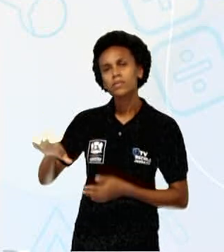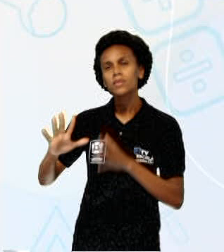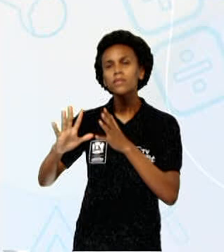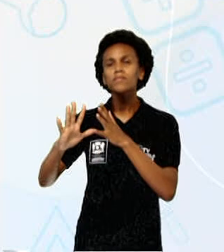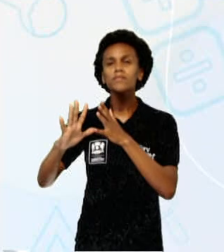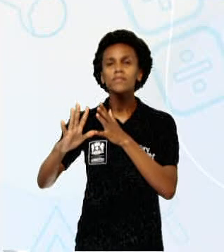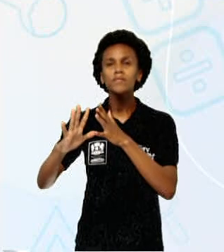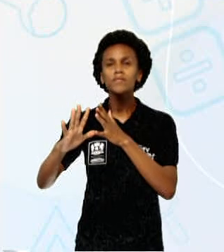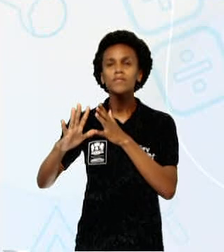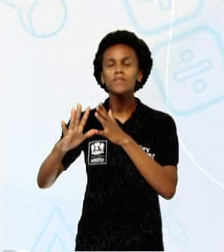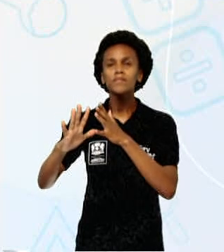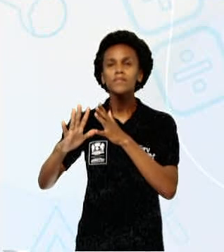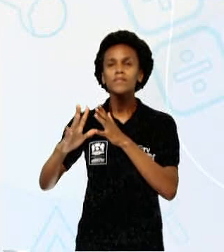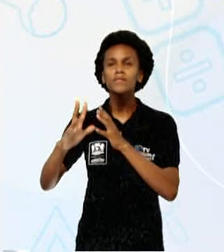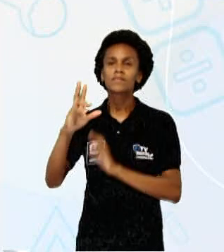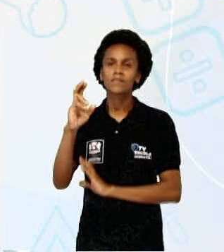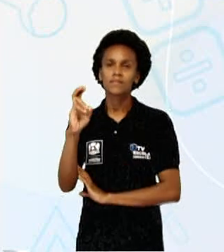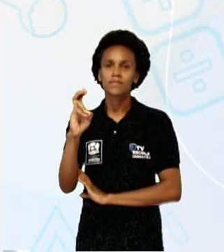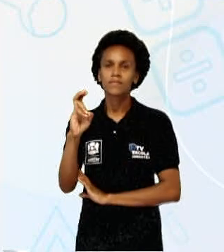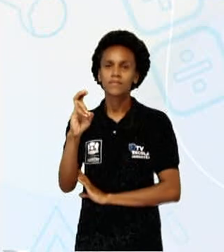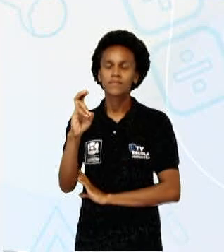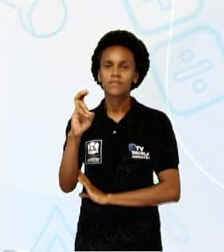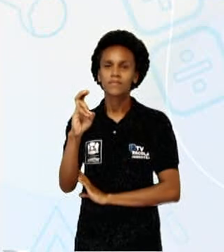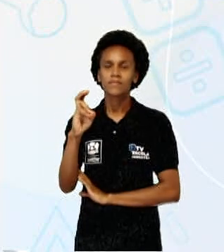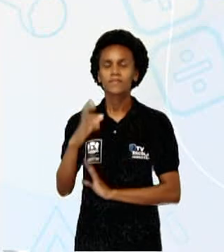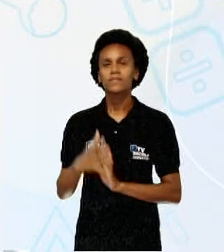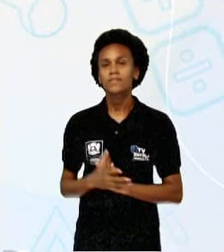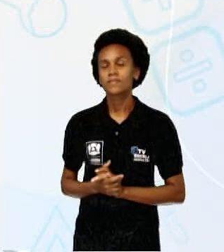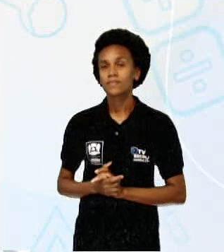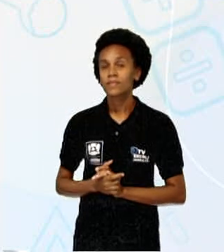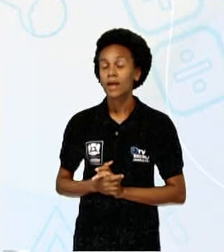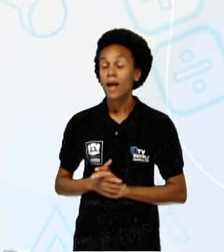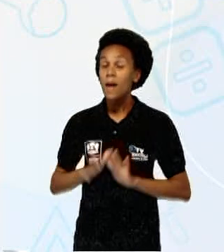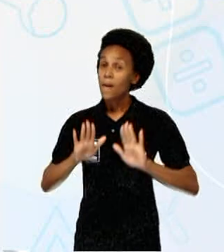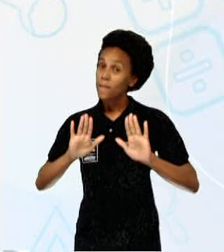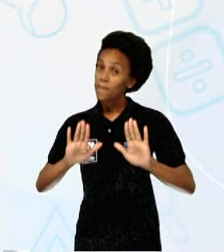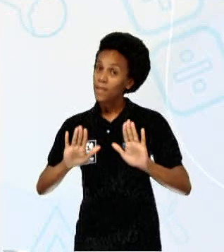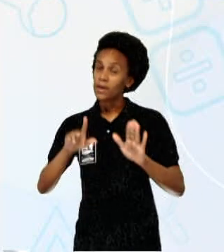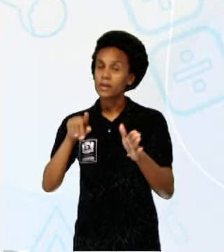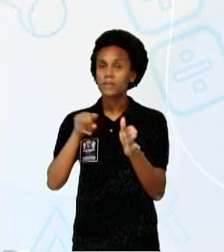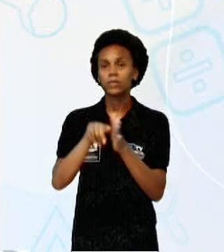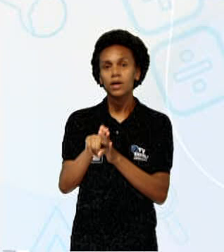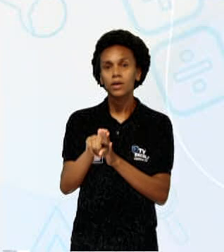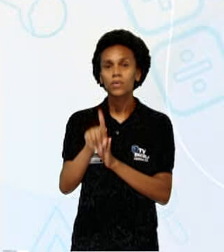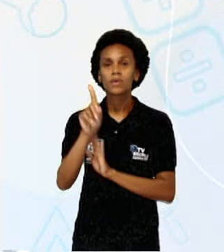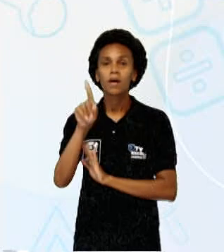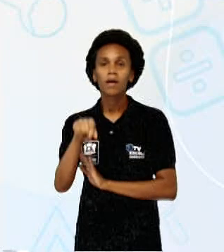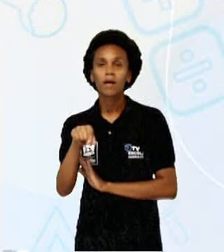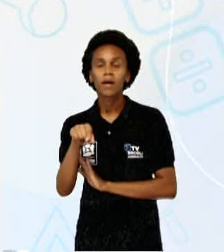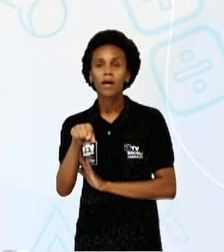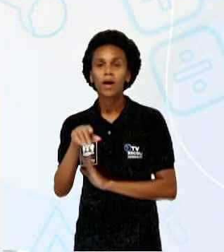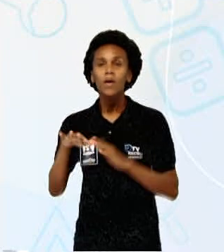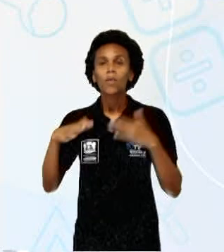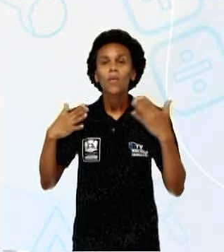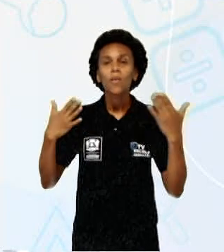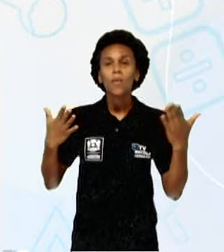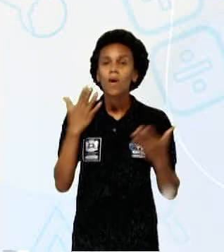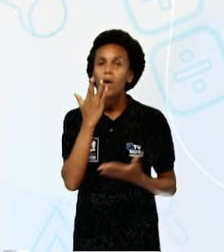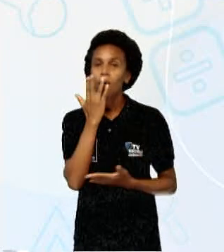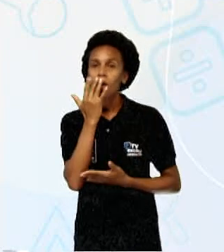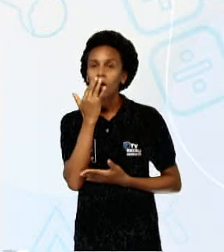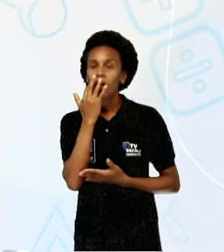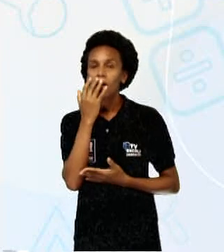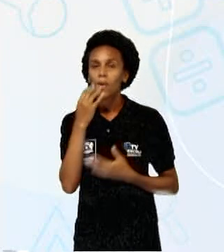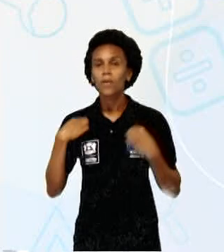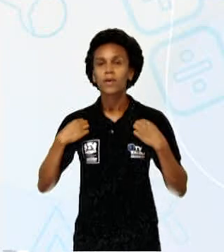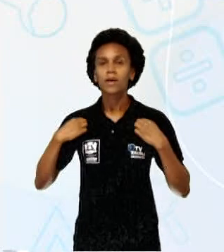bebedouro cinco crianças não é mas a pergunta foi Qual é a cor da camisa de Pedrinho terceiro